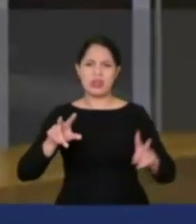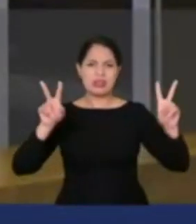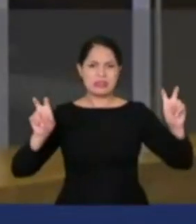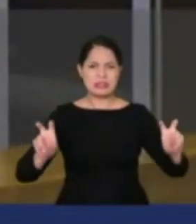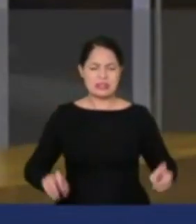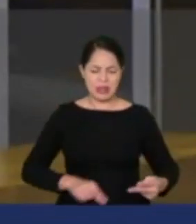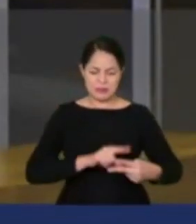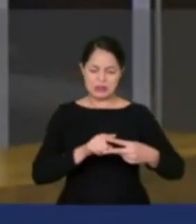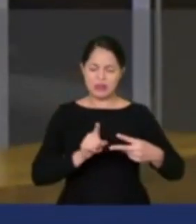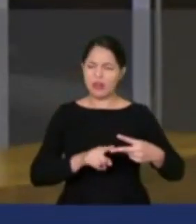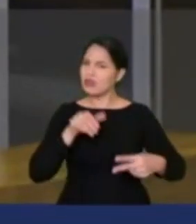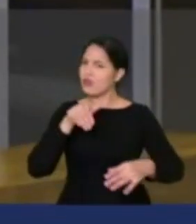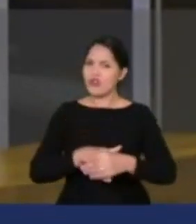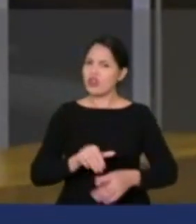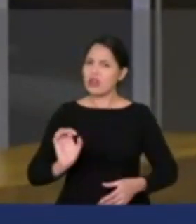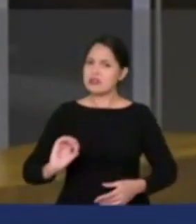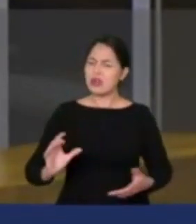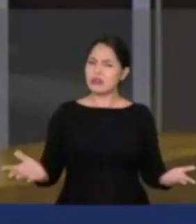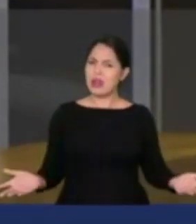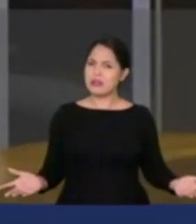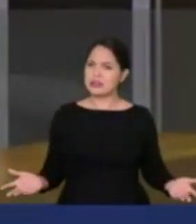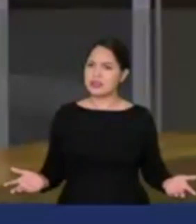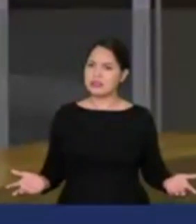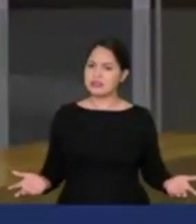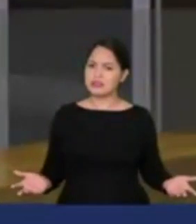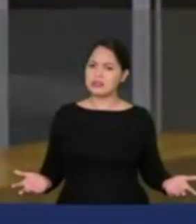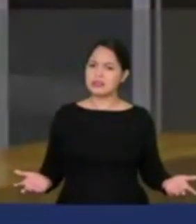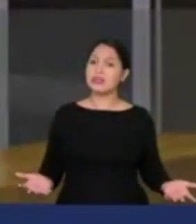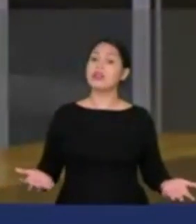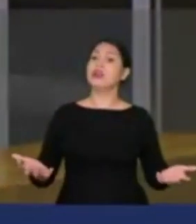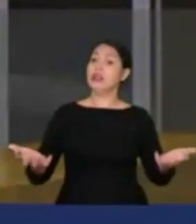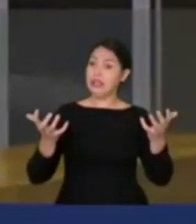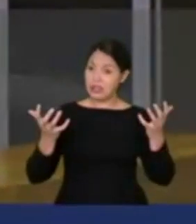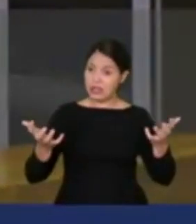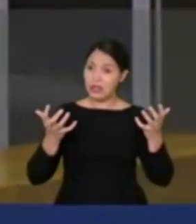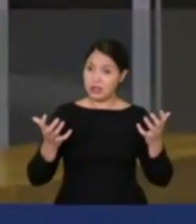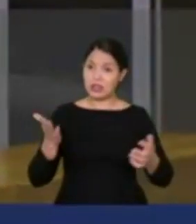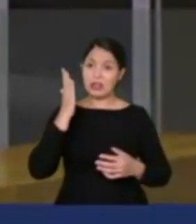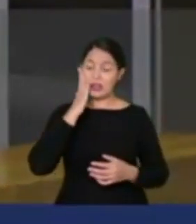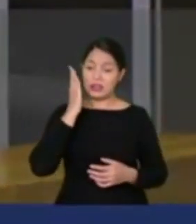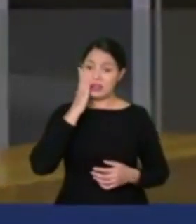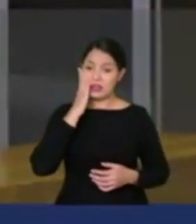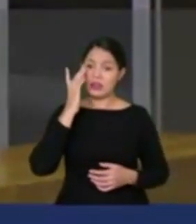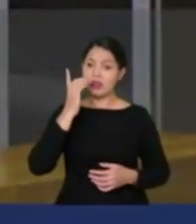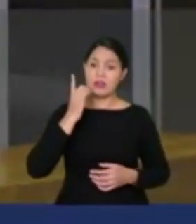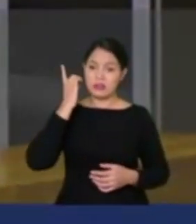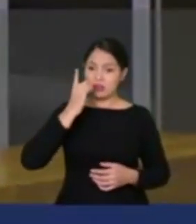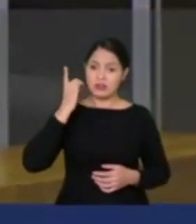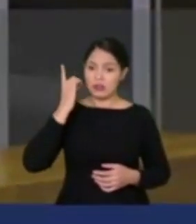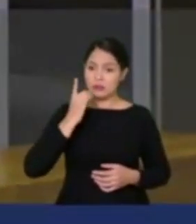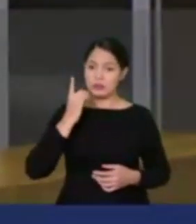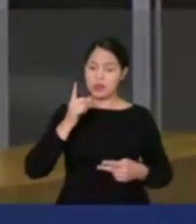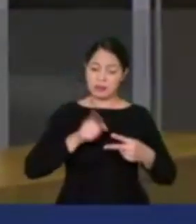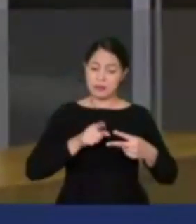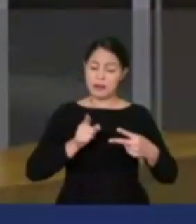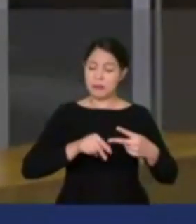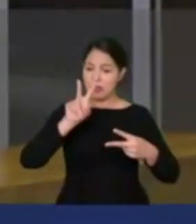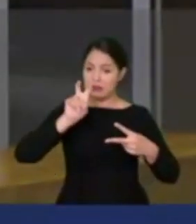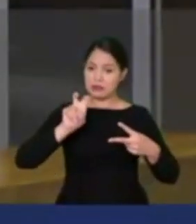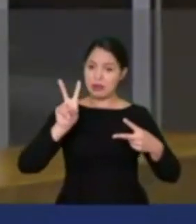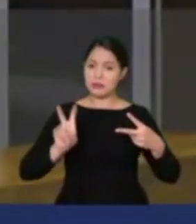foram votados na Câmara? Eu quero que o deputado que sabotou, que boicotou qualquer um desses dois temas, ou